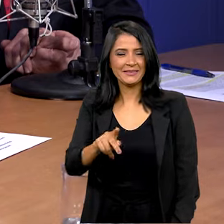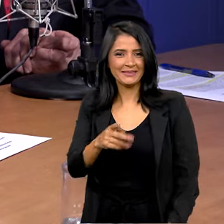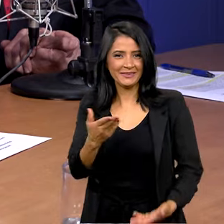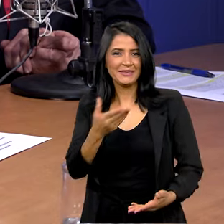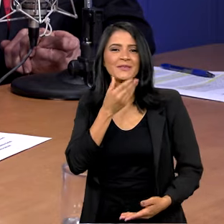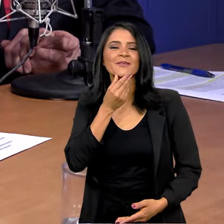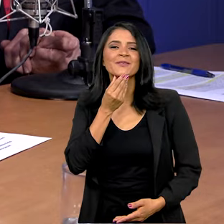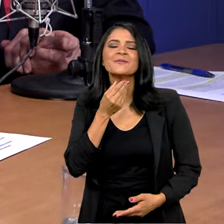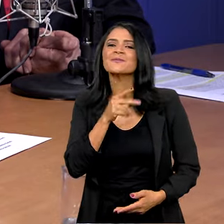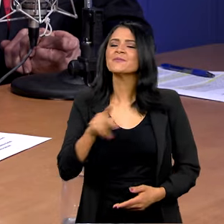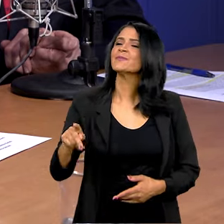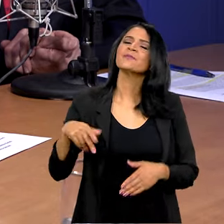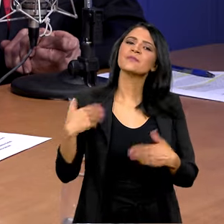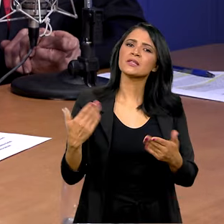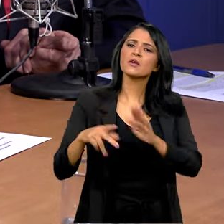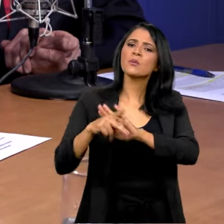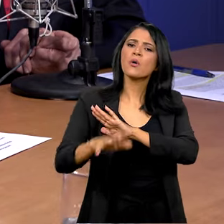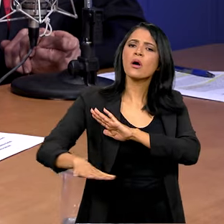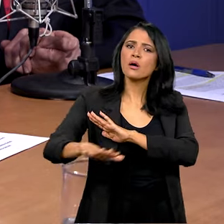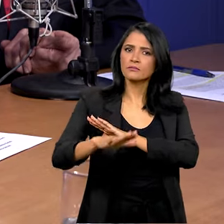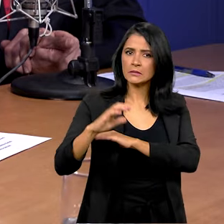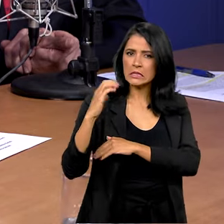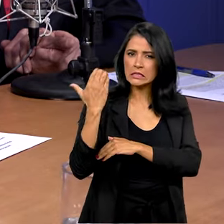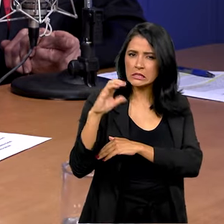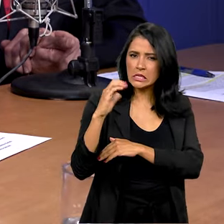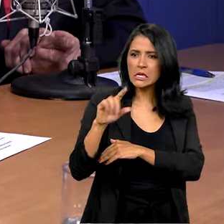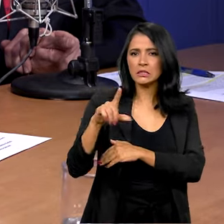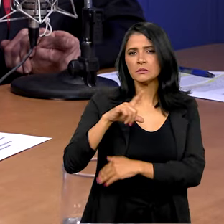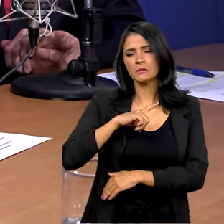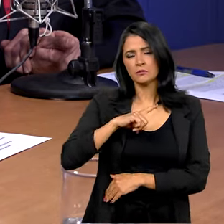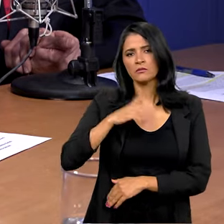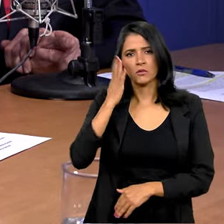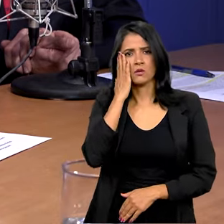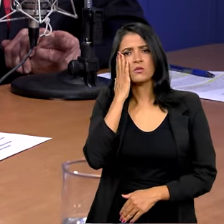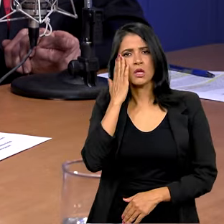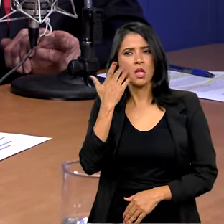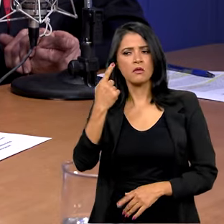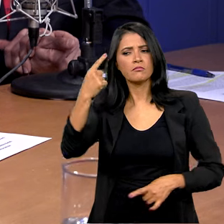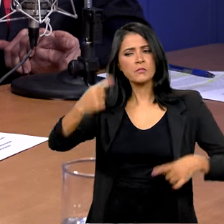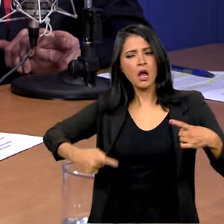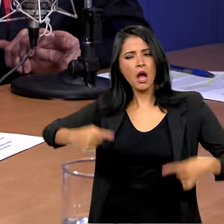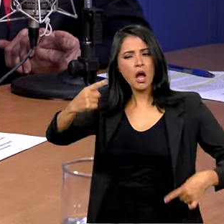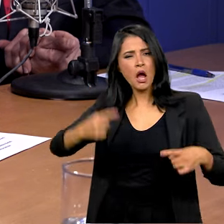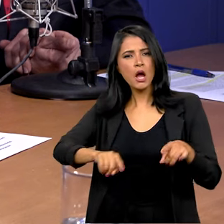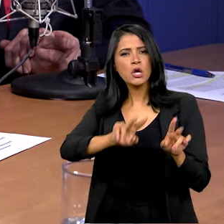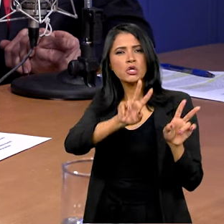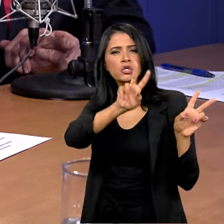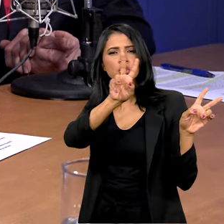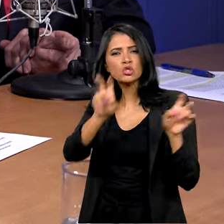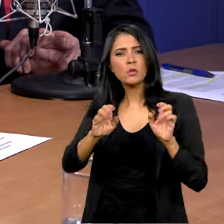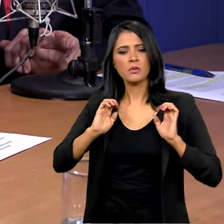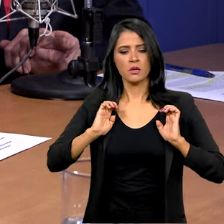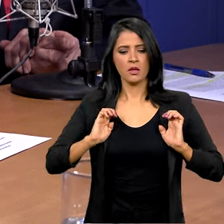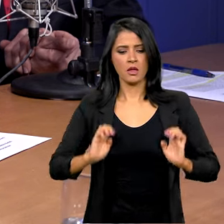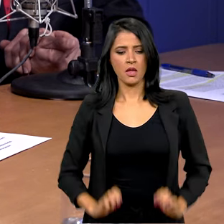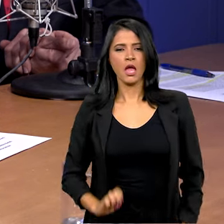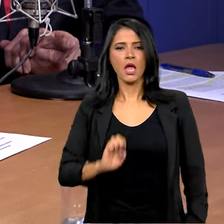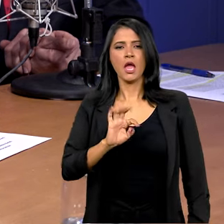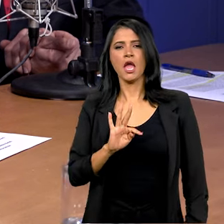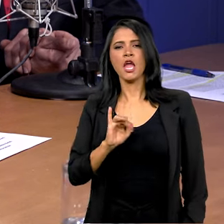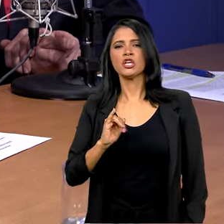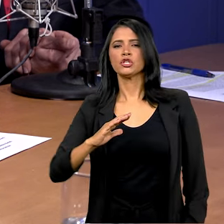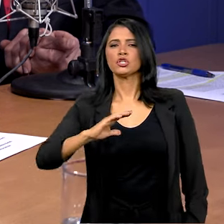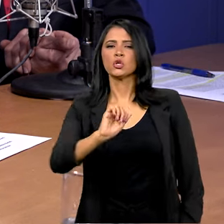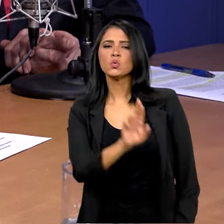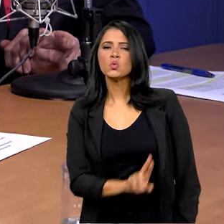então e por parte da ciência houve eu sei que houve um debate relacionado à ética